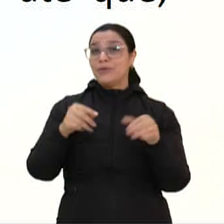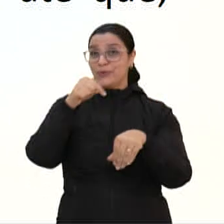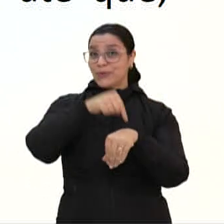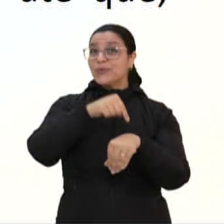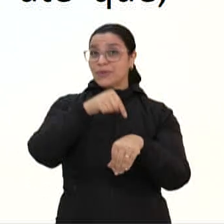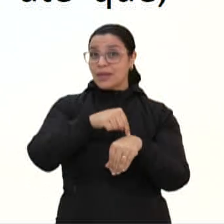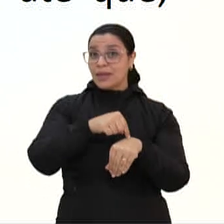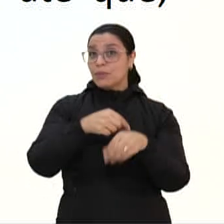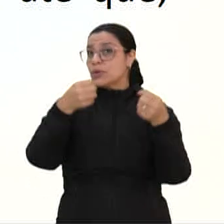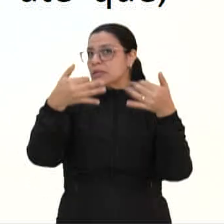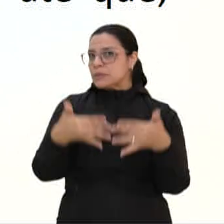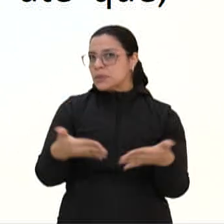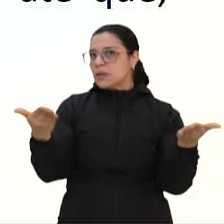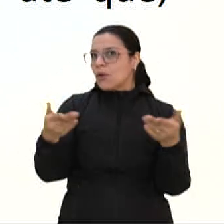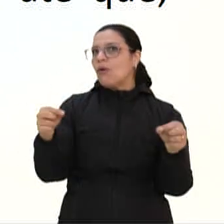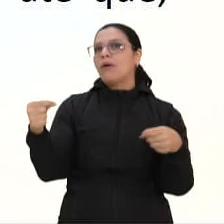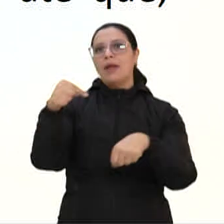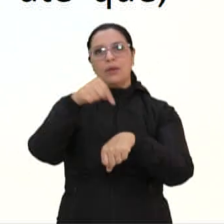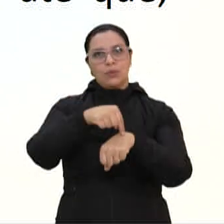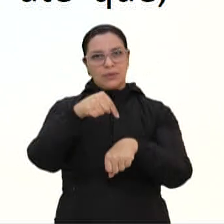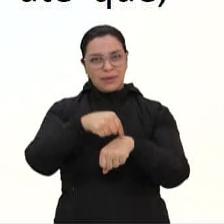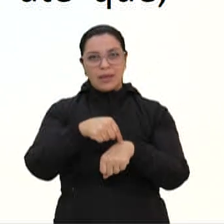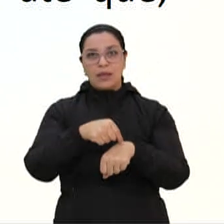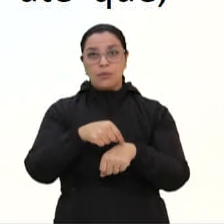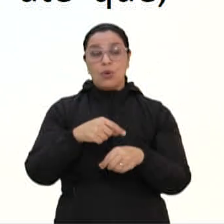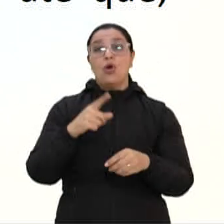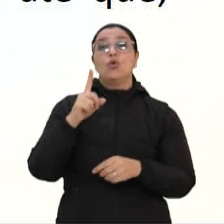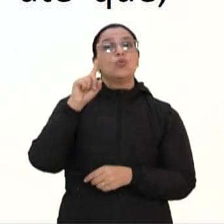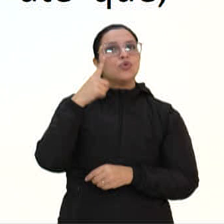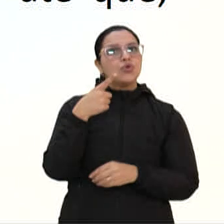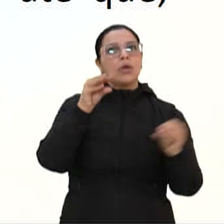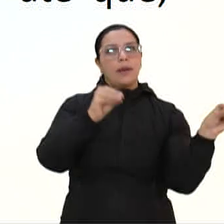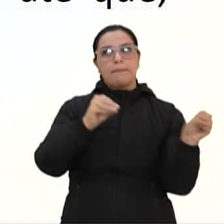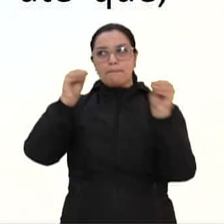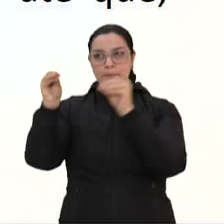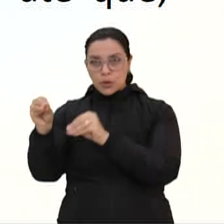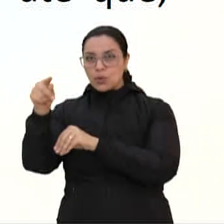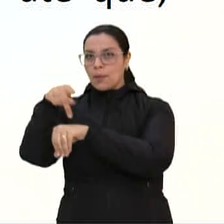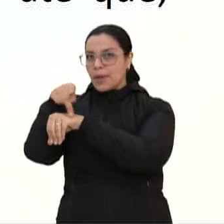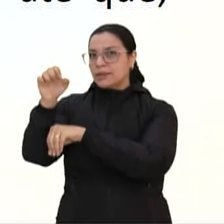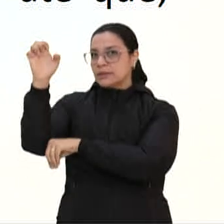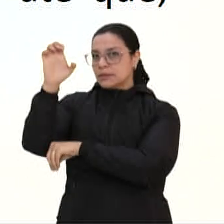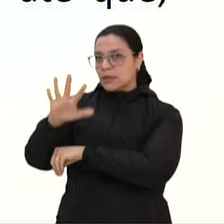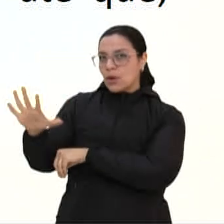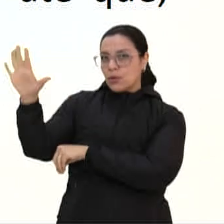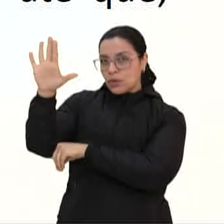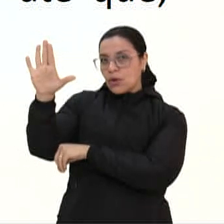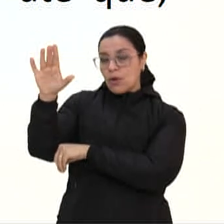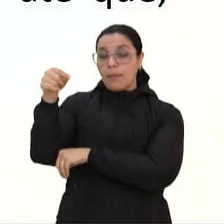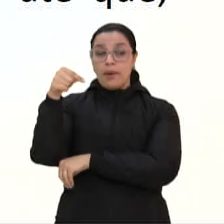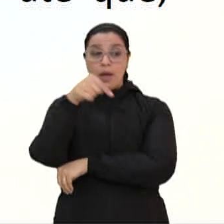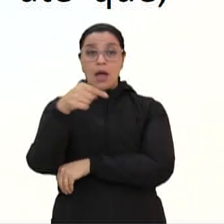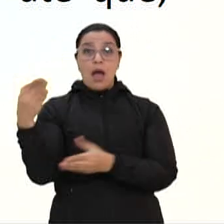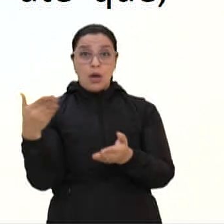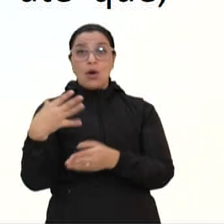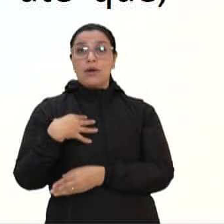temporalidade, da ideia de tempo, desde que, é, daí menciona ali